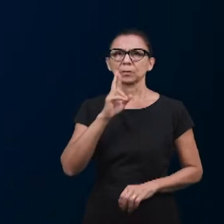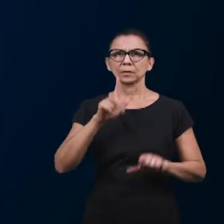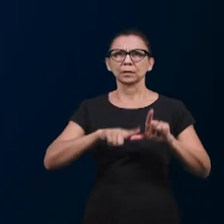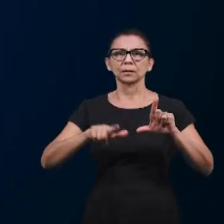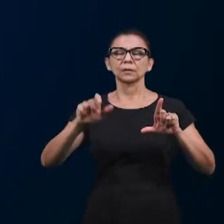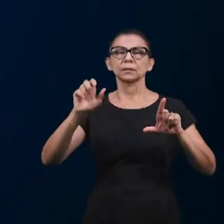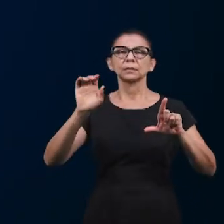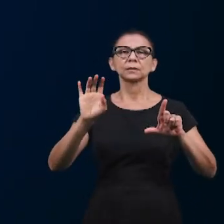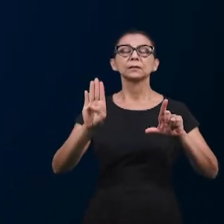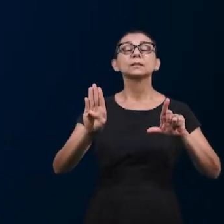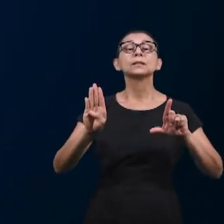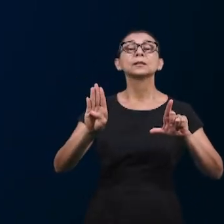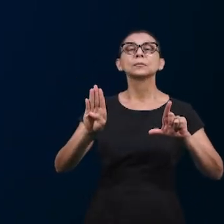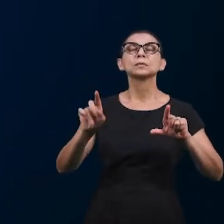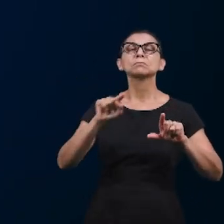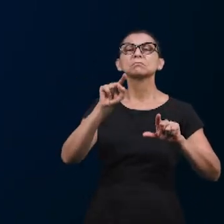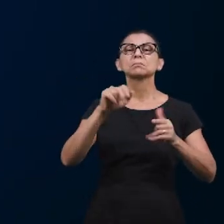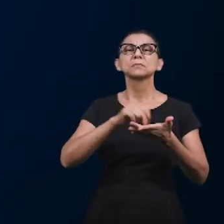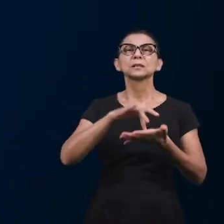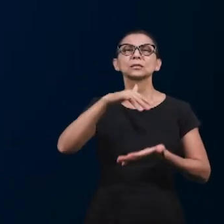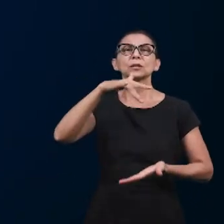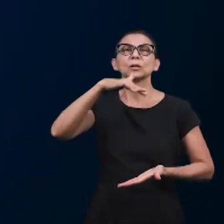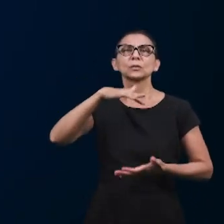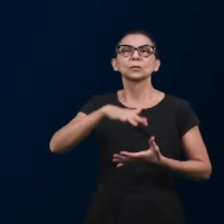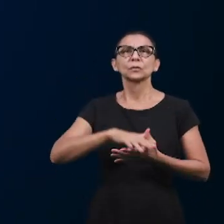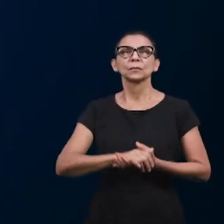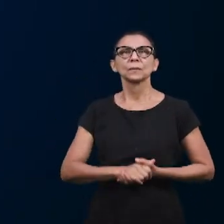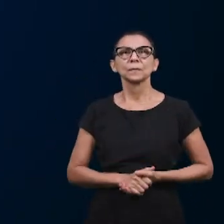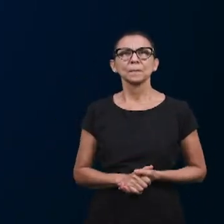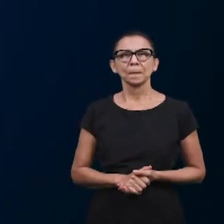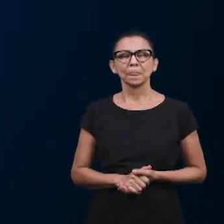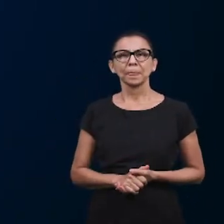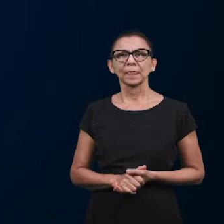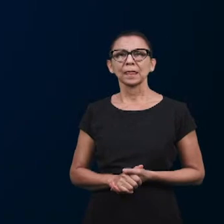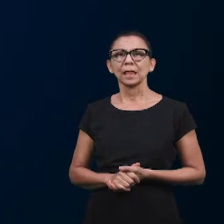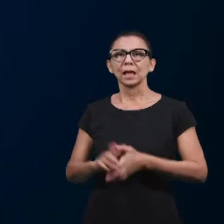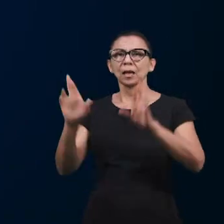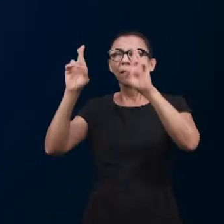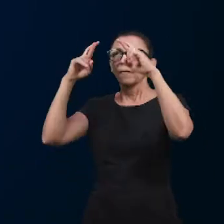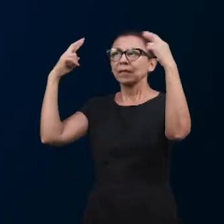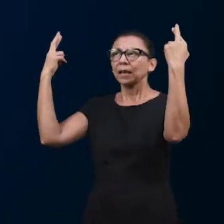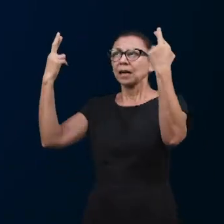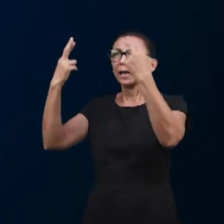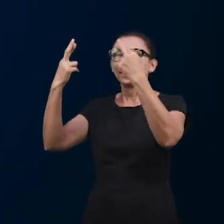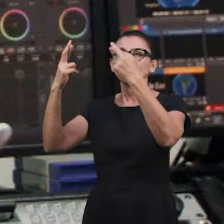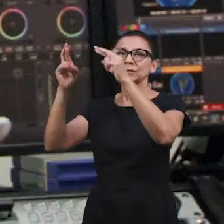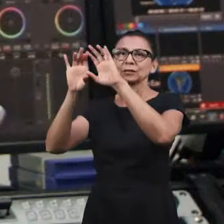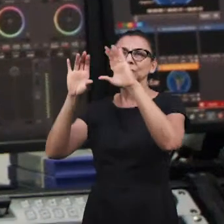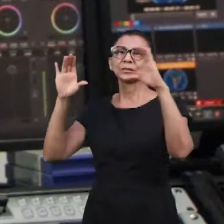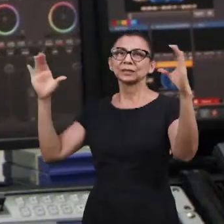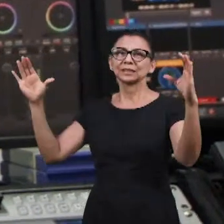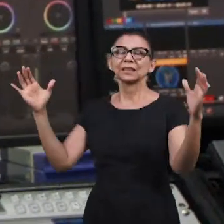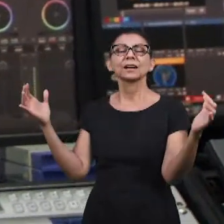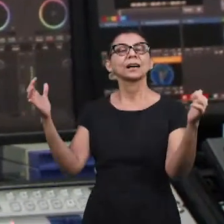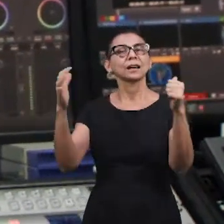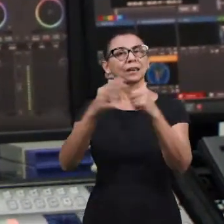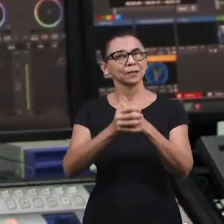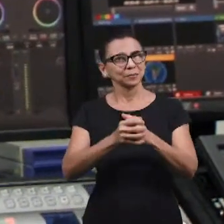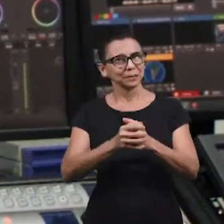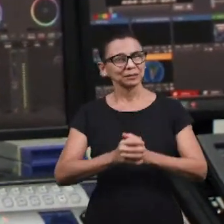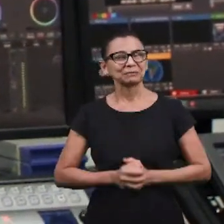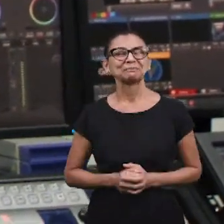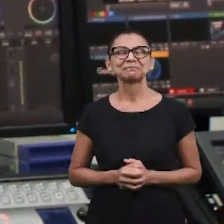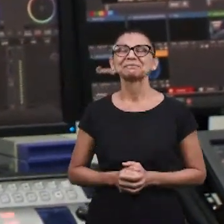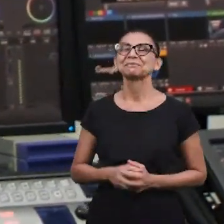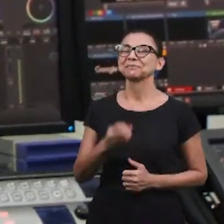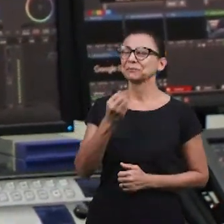B. Que tesouro é esse? O reino dos céus. Amém. Amém, Kevson. Que